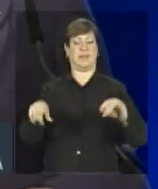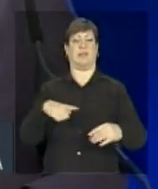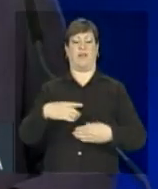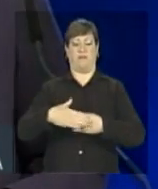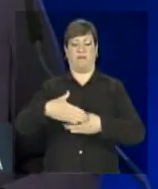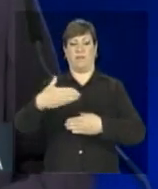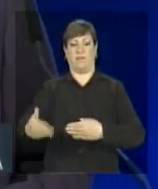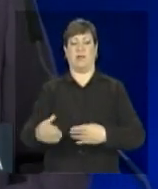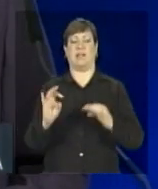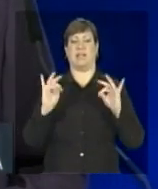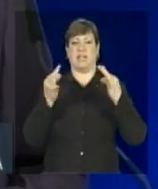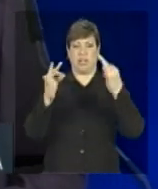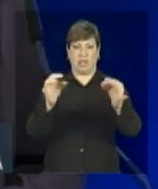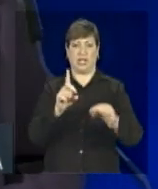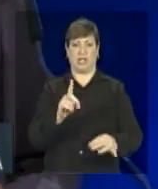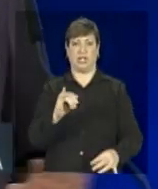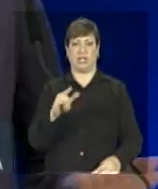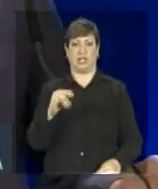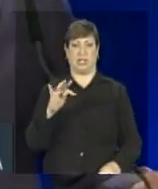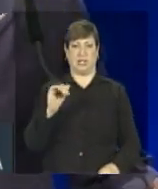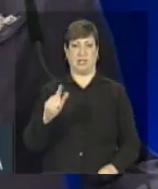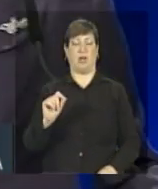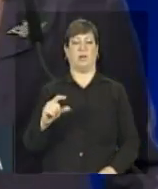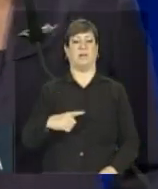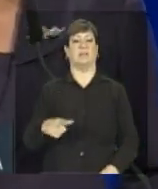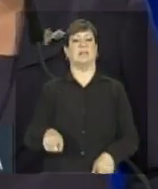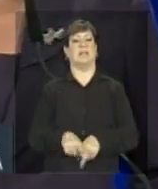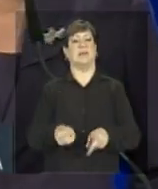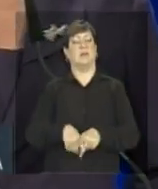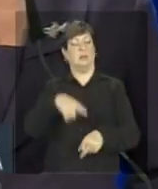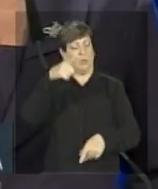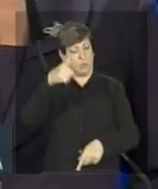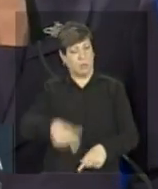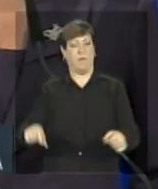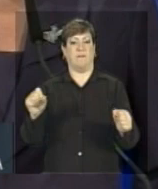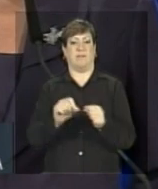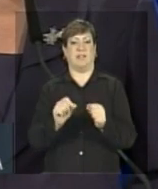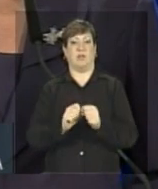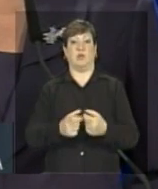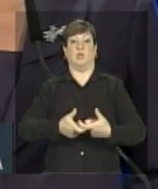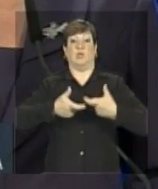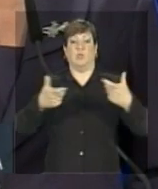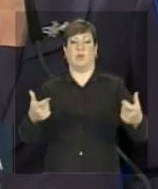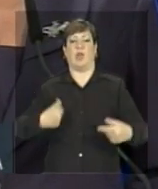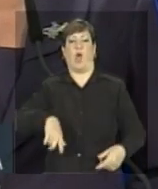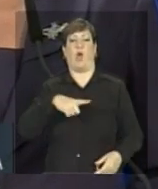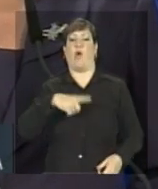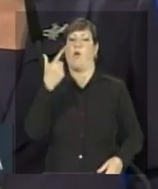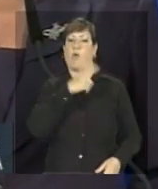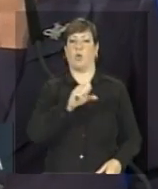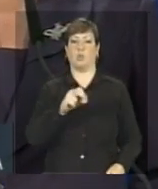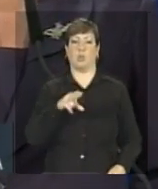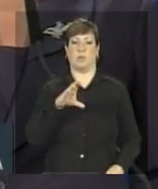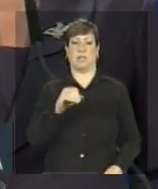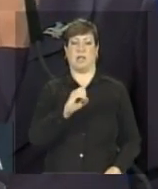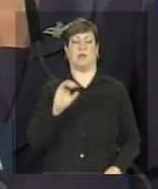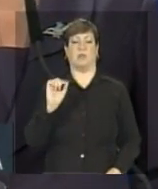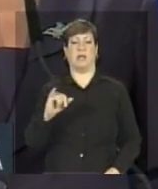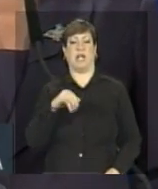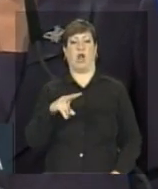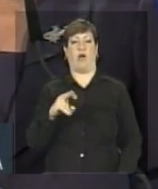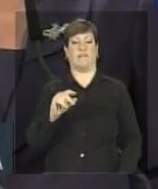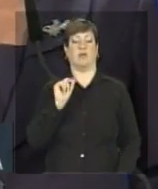fronteira tecnológica digital, repetindo o sucesso que já obtivemos na inovação nos setores